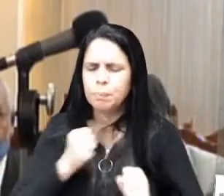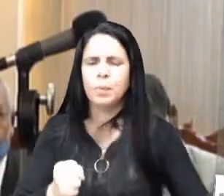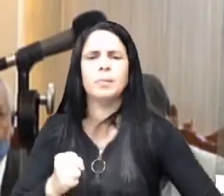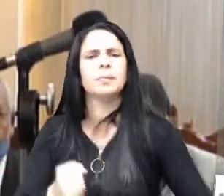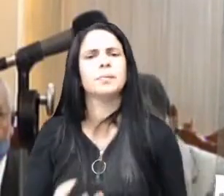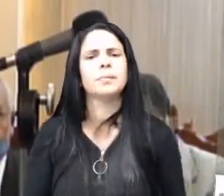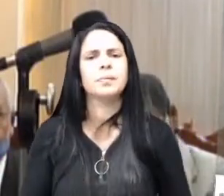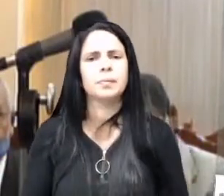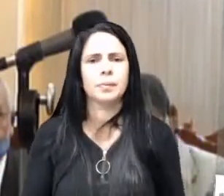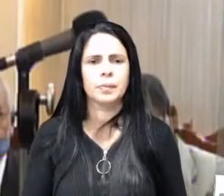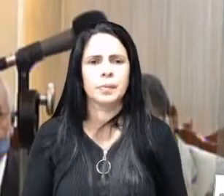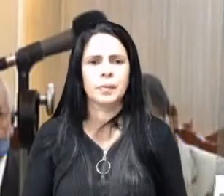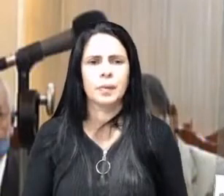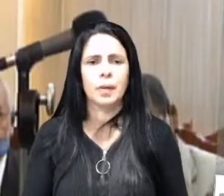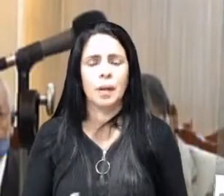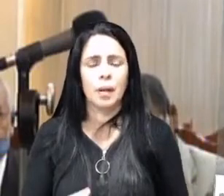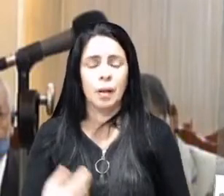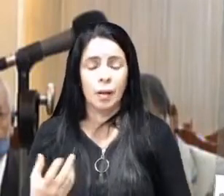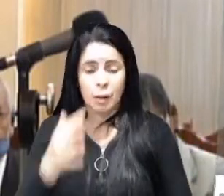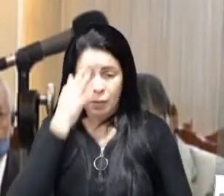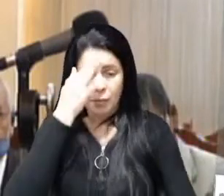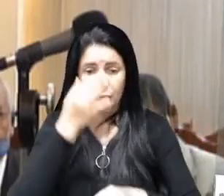perspectiva de aguardar.